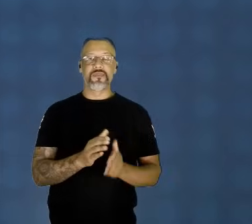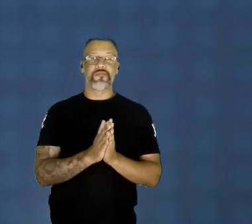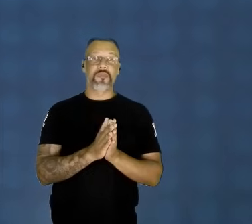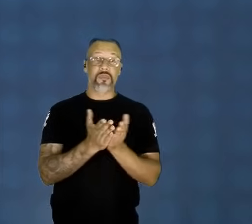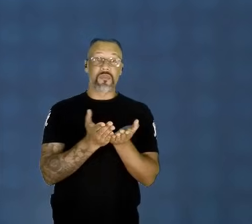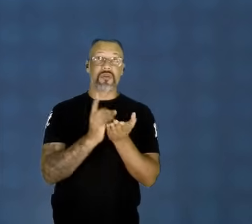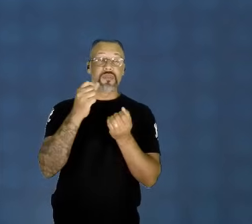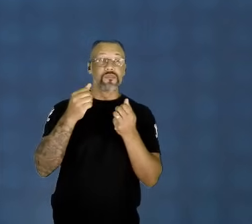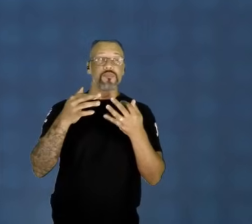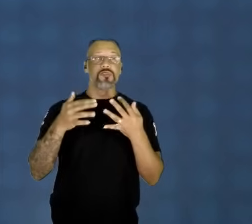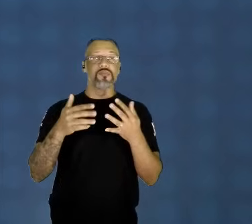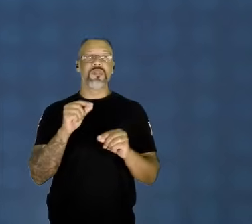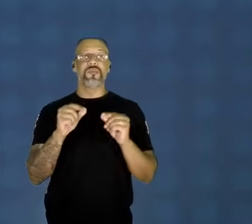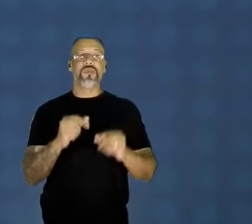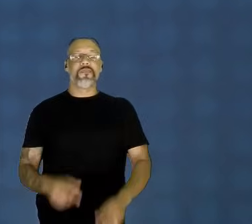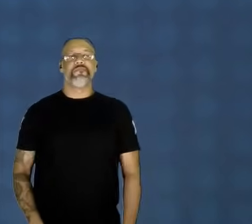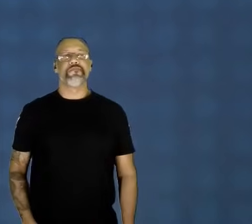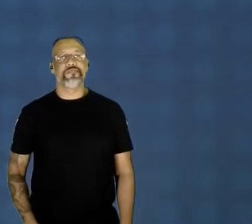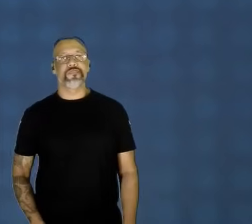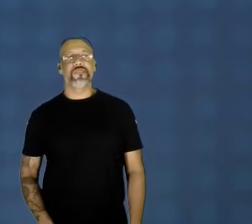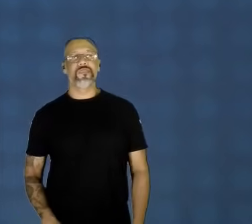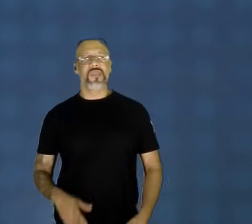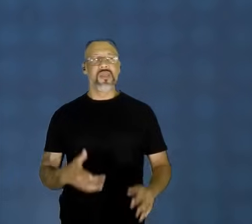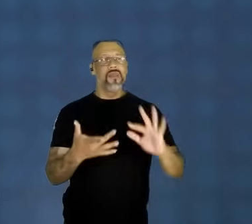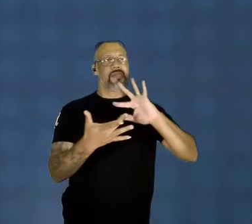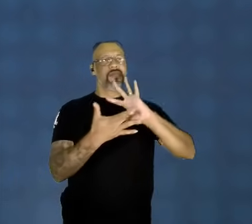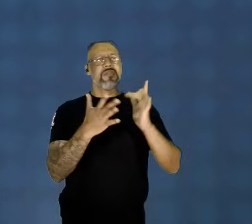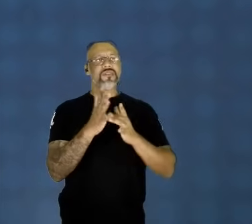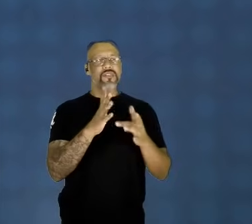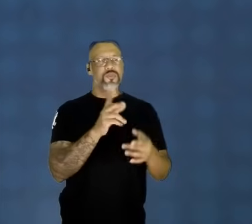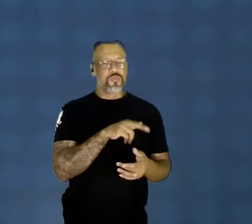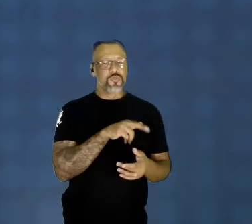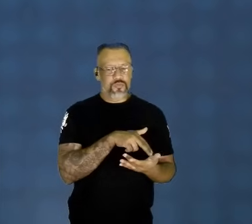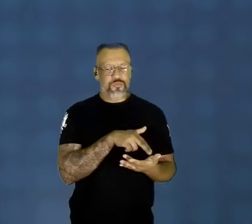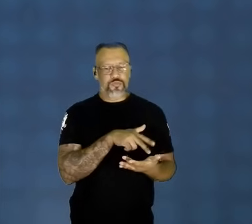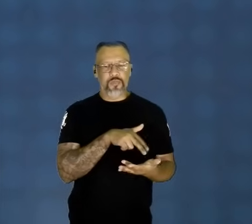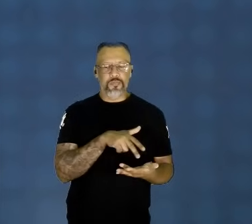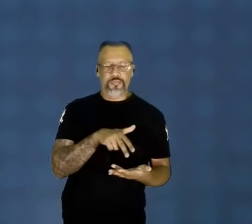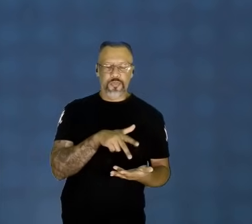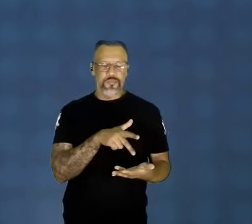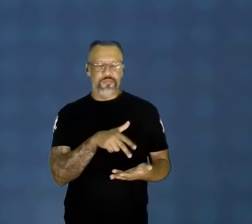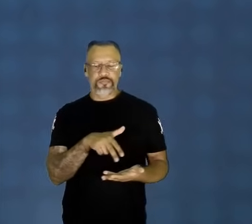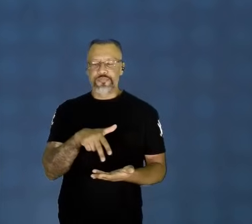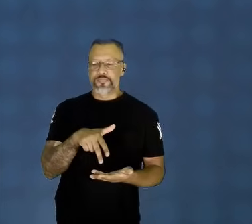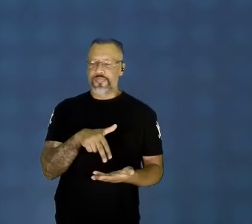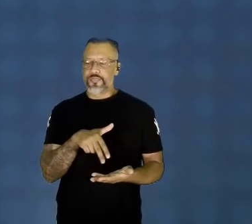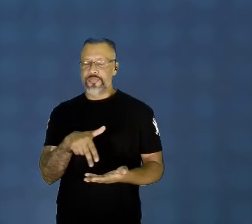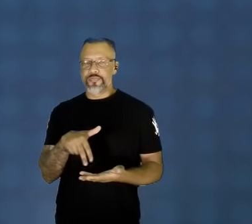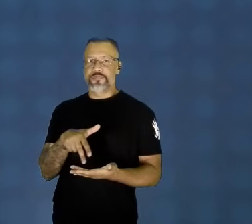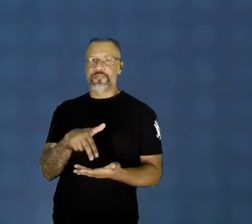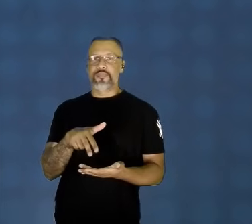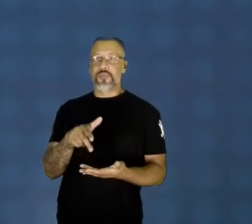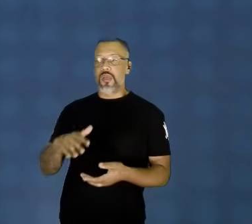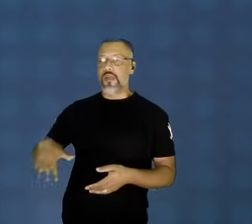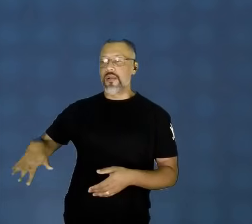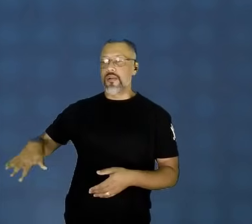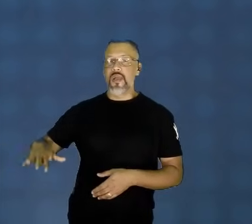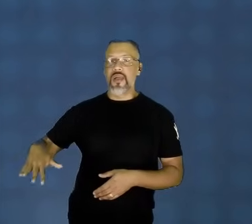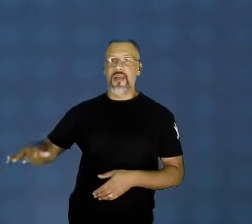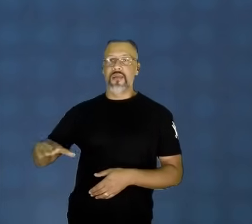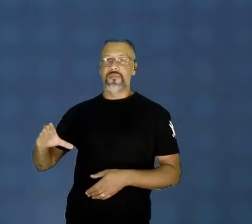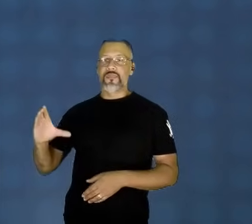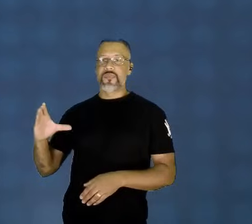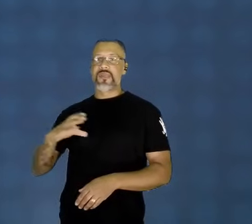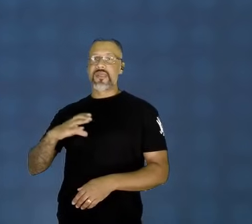assim: saindo daquele lugar, Jesus retirou-se para a região de Tiro e